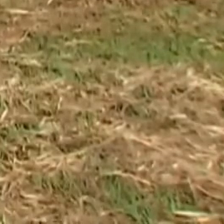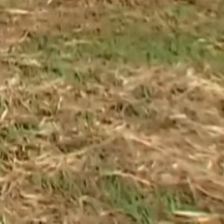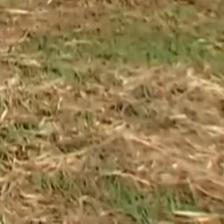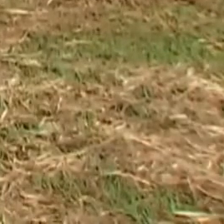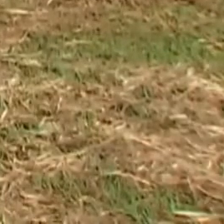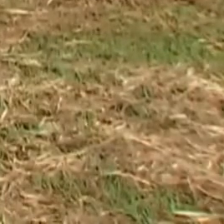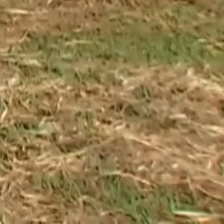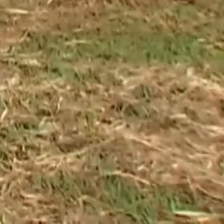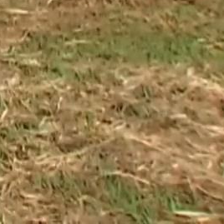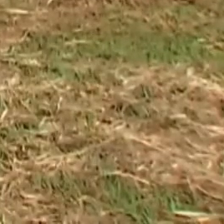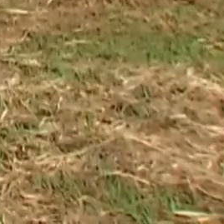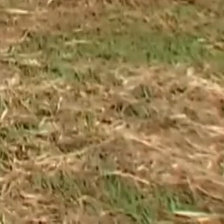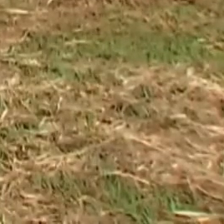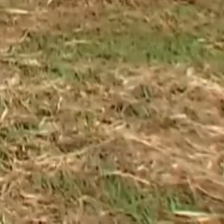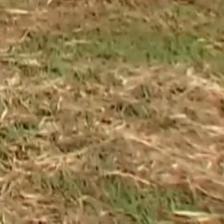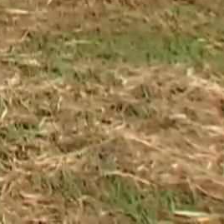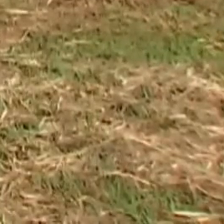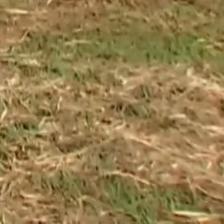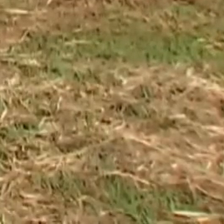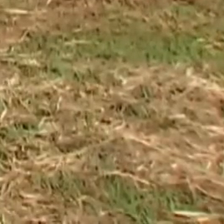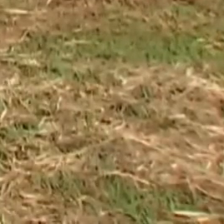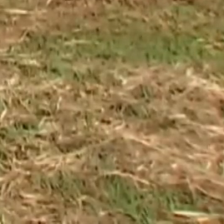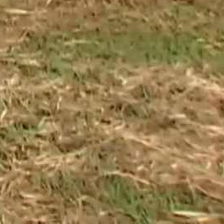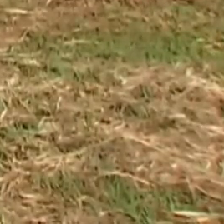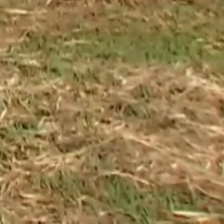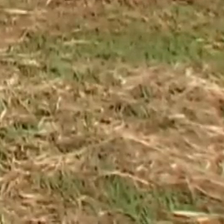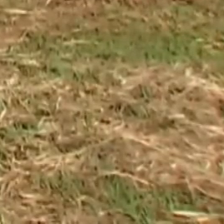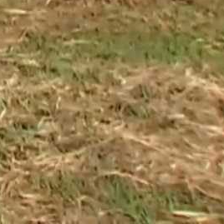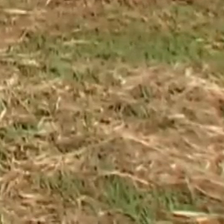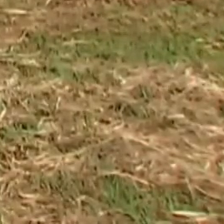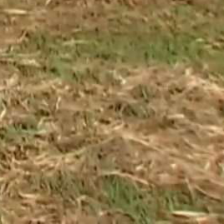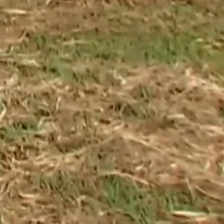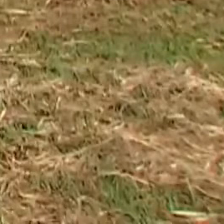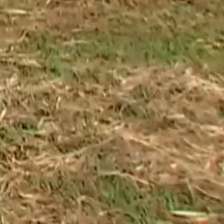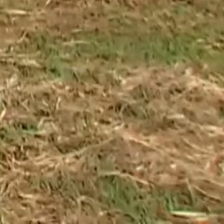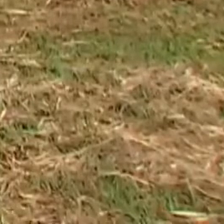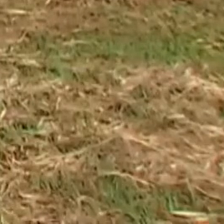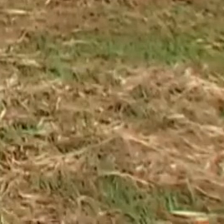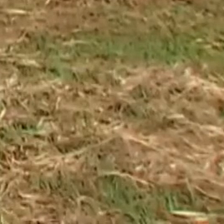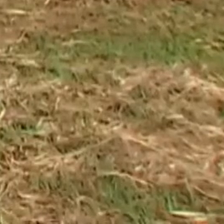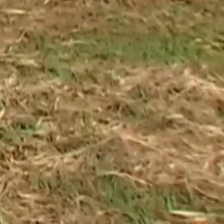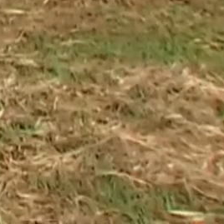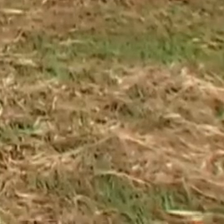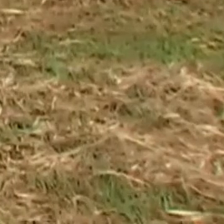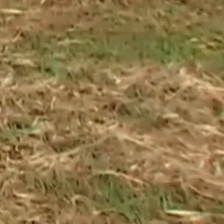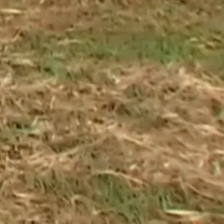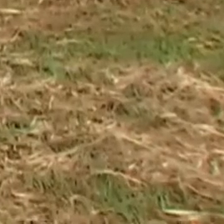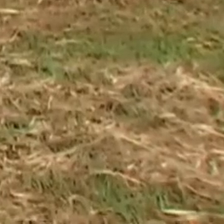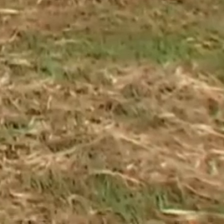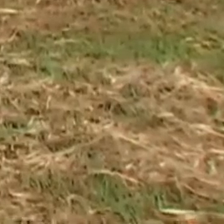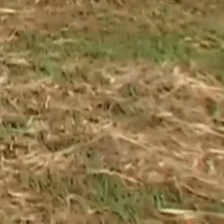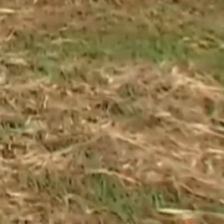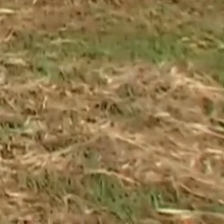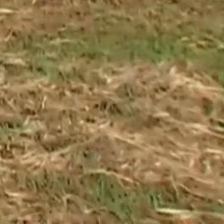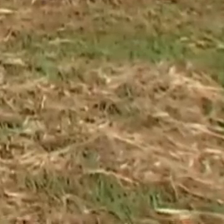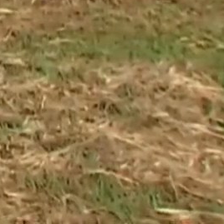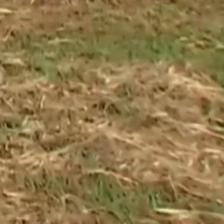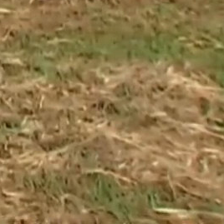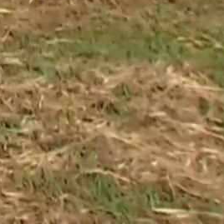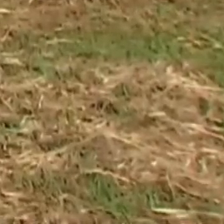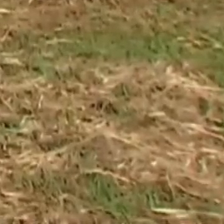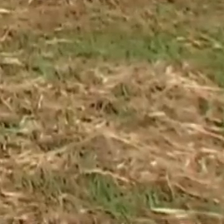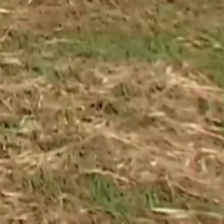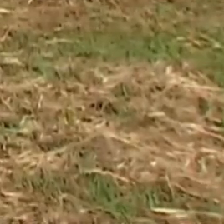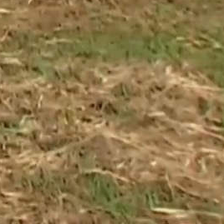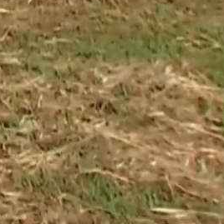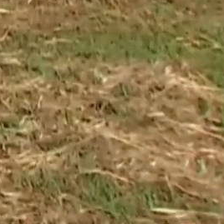através de exemplos práticos e bonitos, as plantas que que nós dependemos delas, né? A gente usa, a